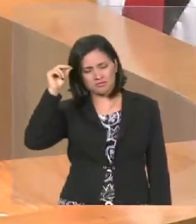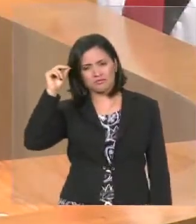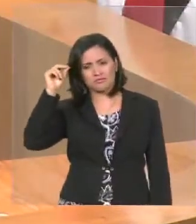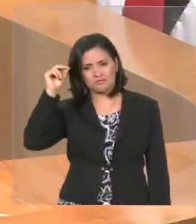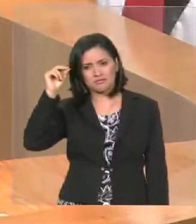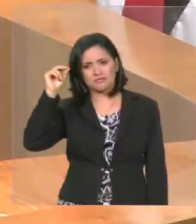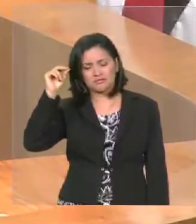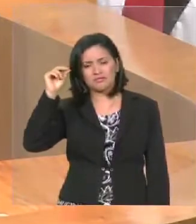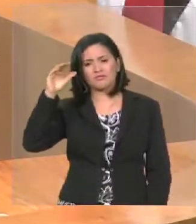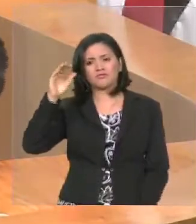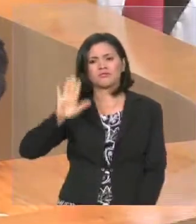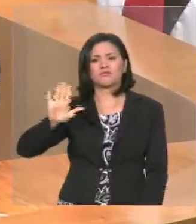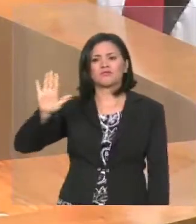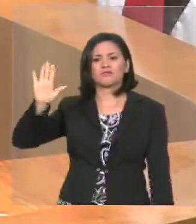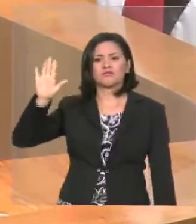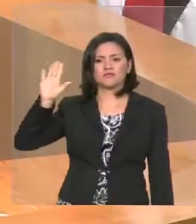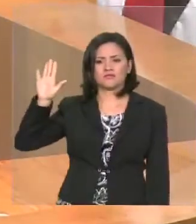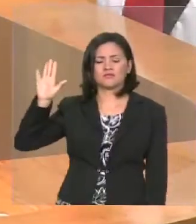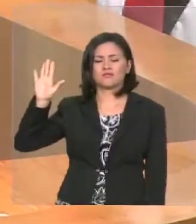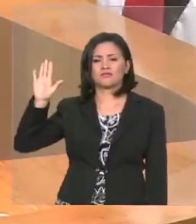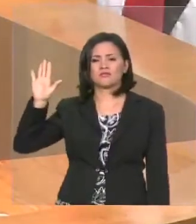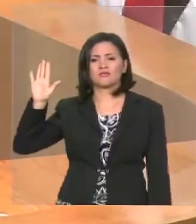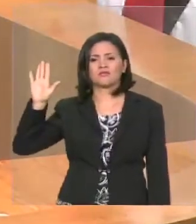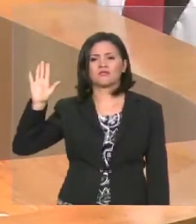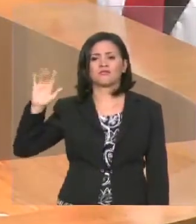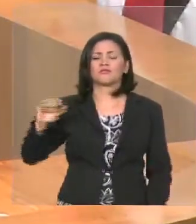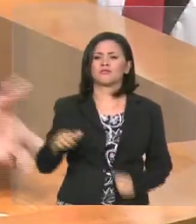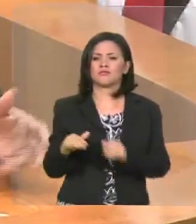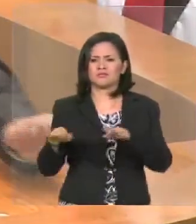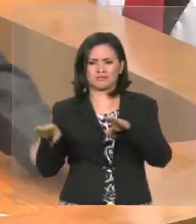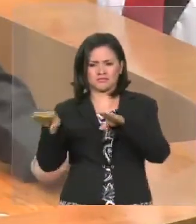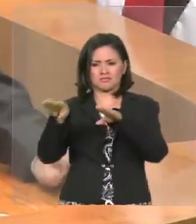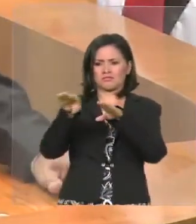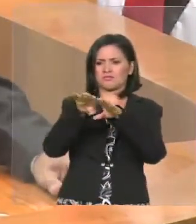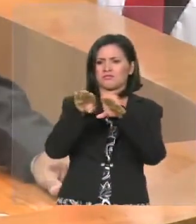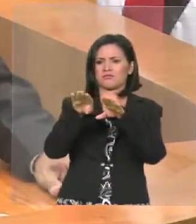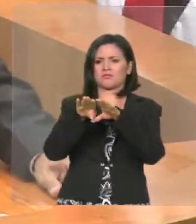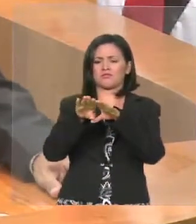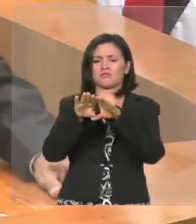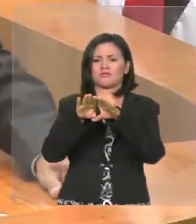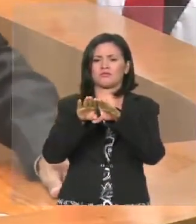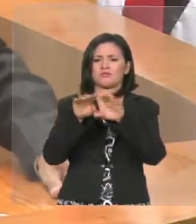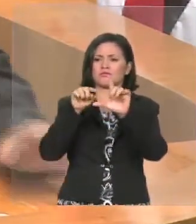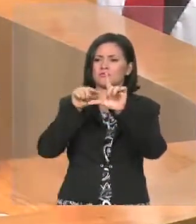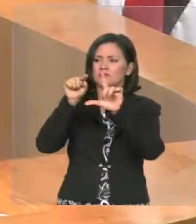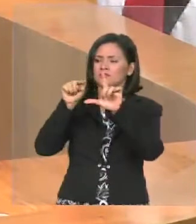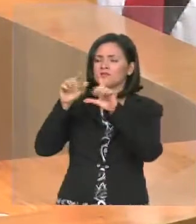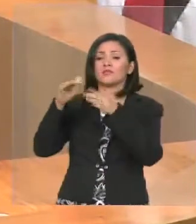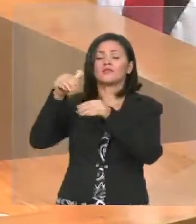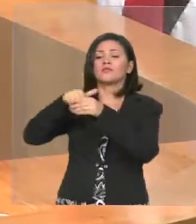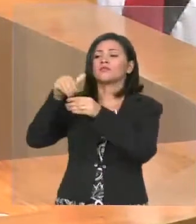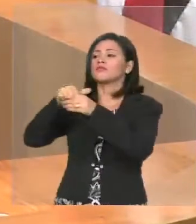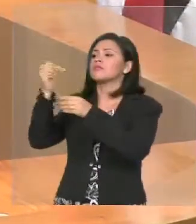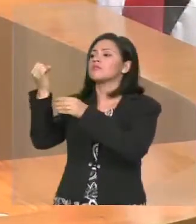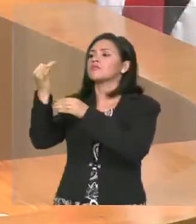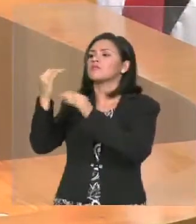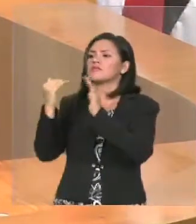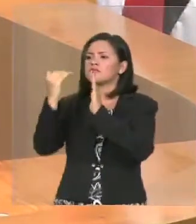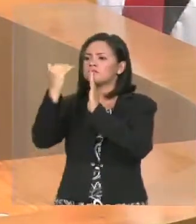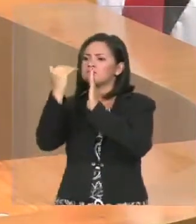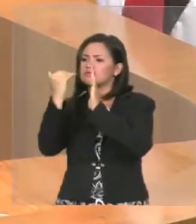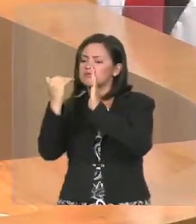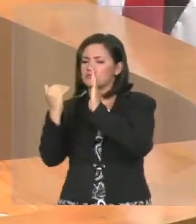Luís, em pé de igualdade, nas primeiras colocações, vejam como a política é